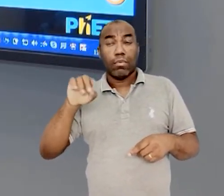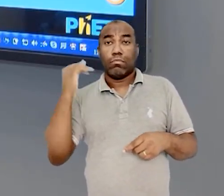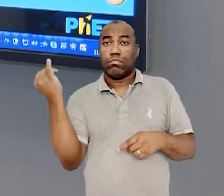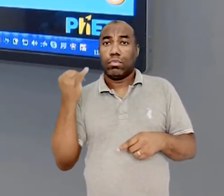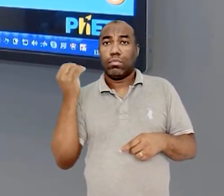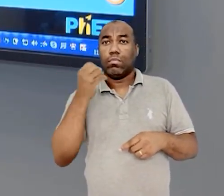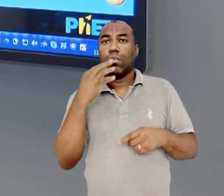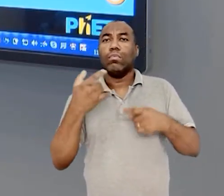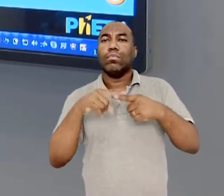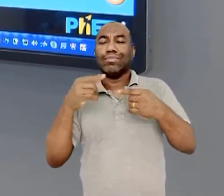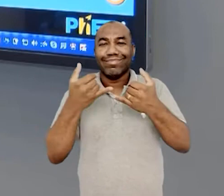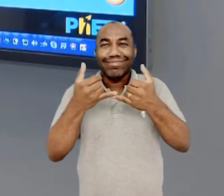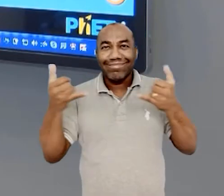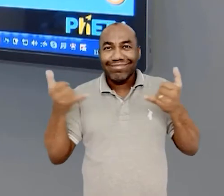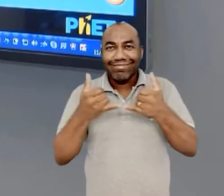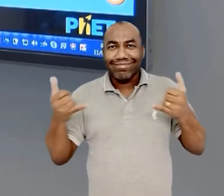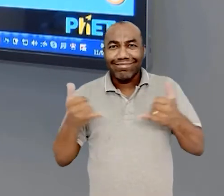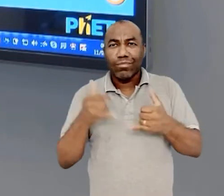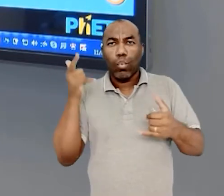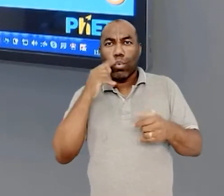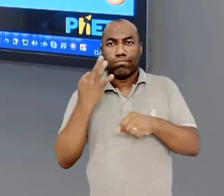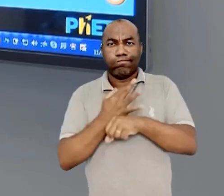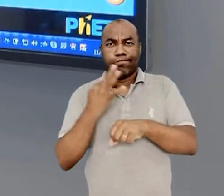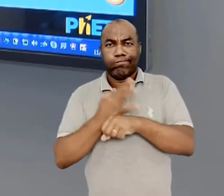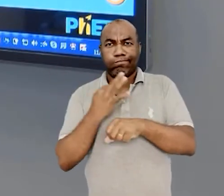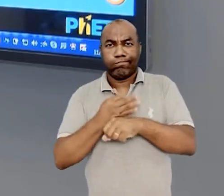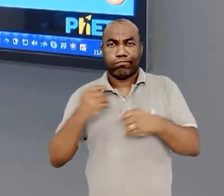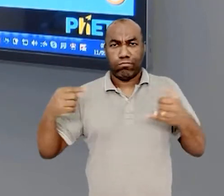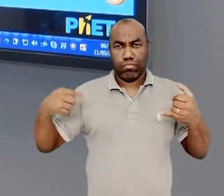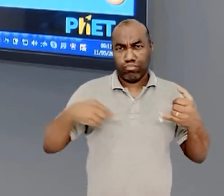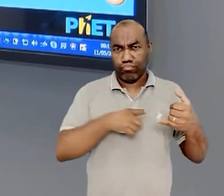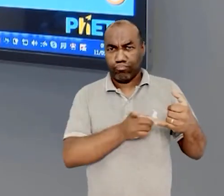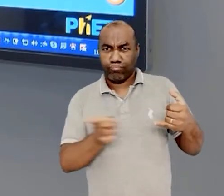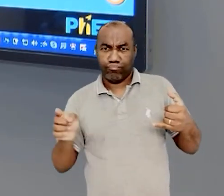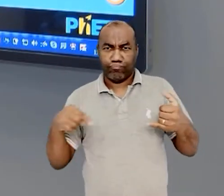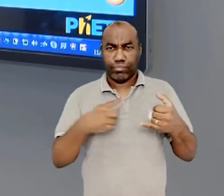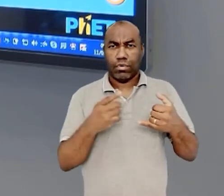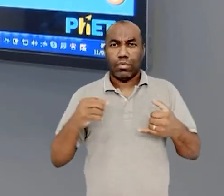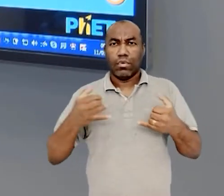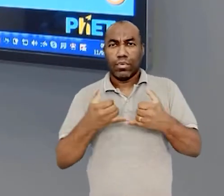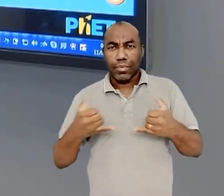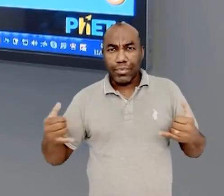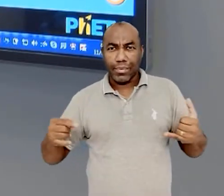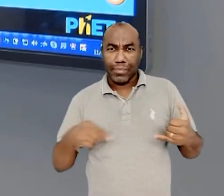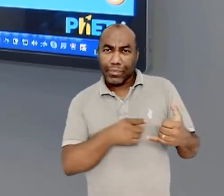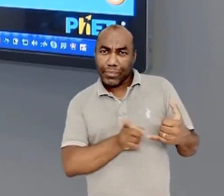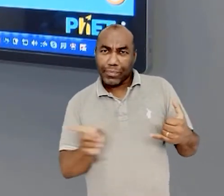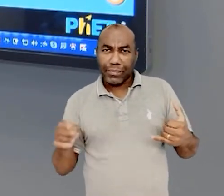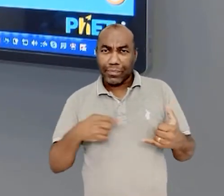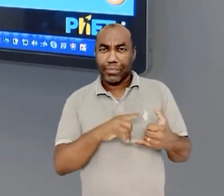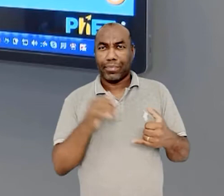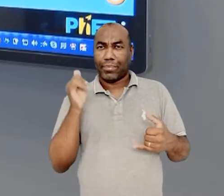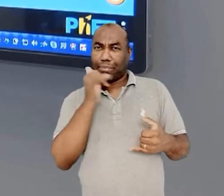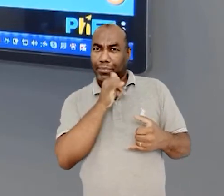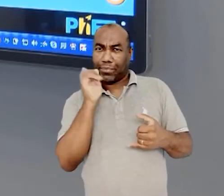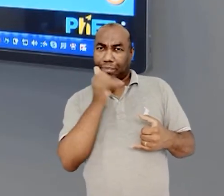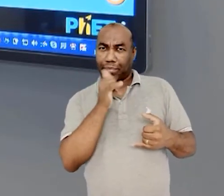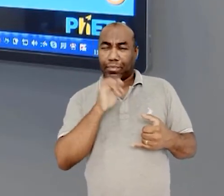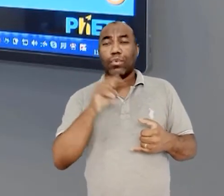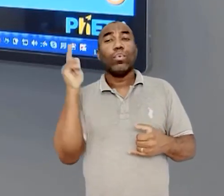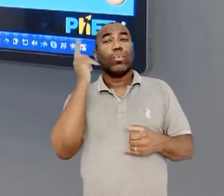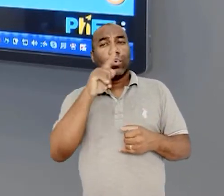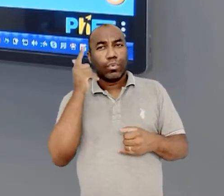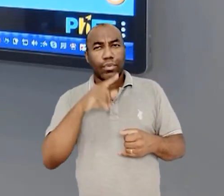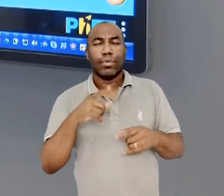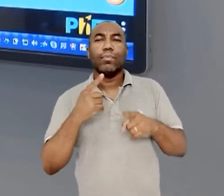né, fundamentais para você entender a lei de Ohm. A diferença de potencial é o produto da